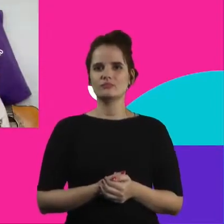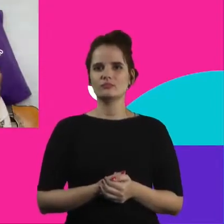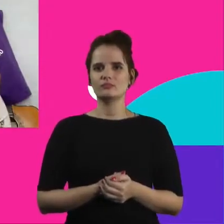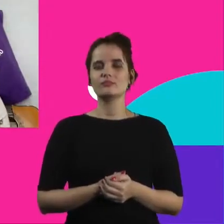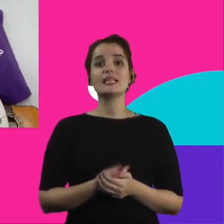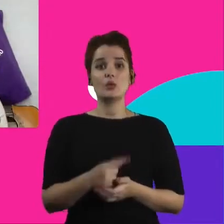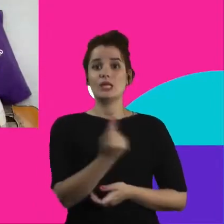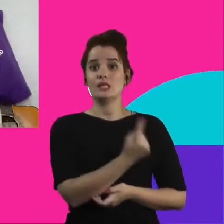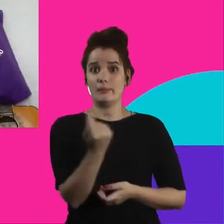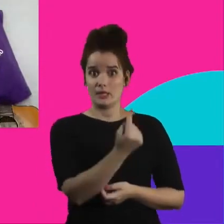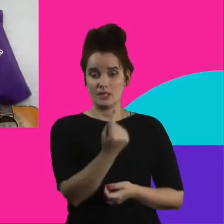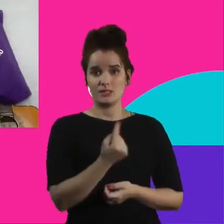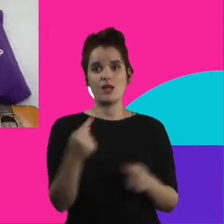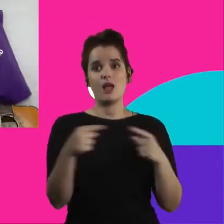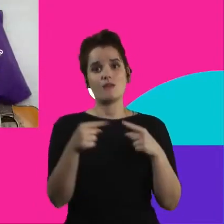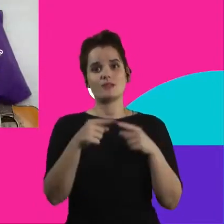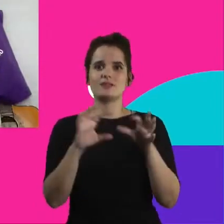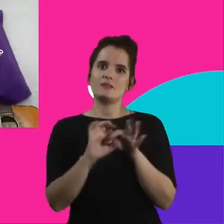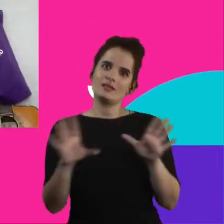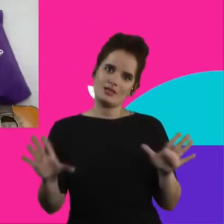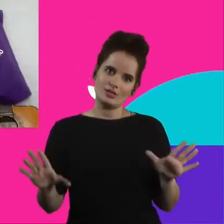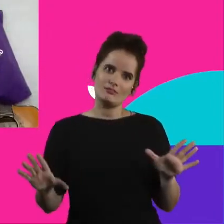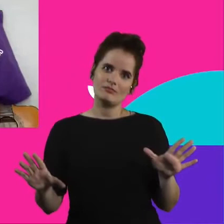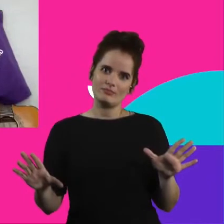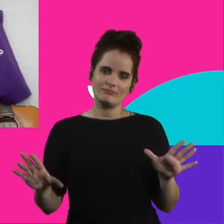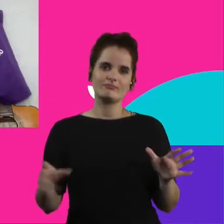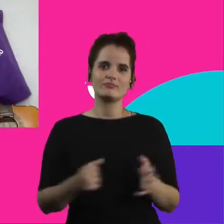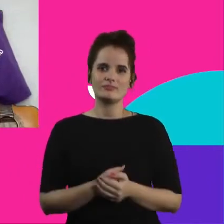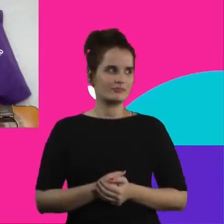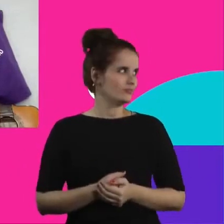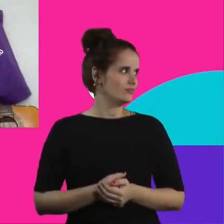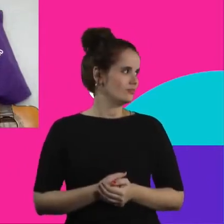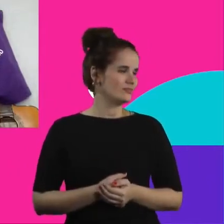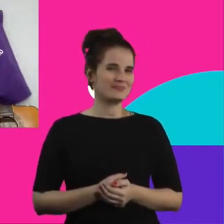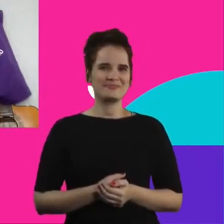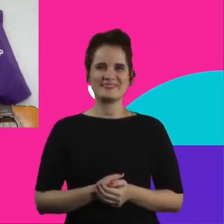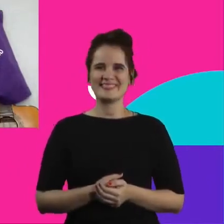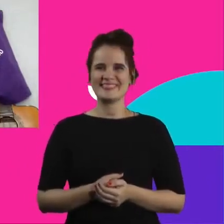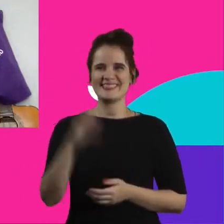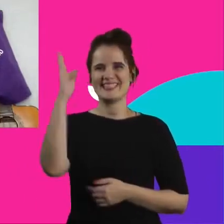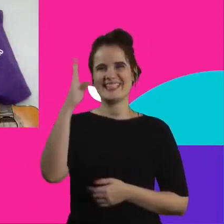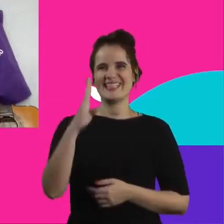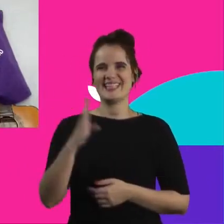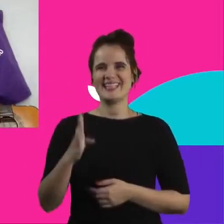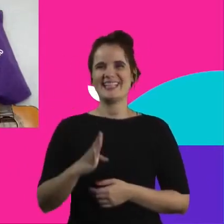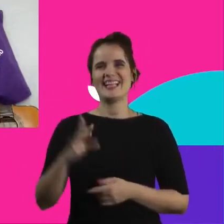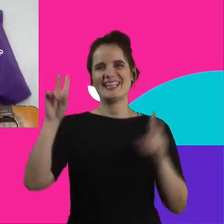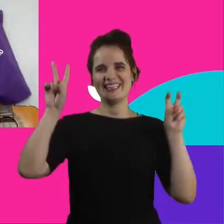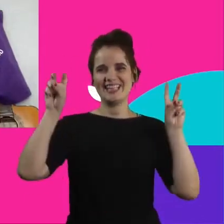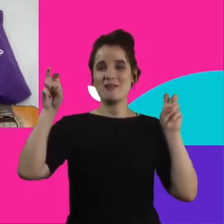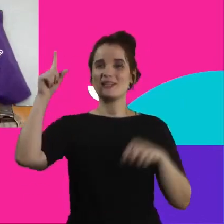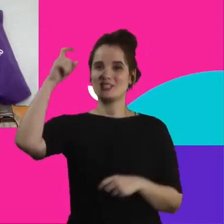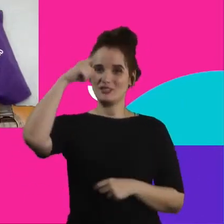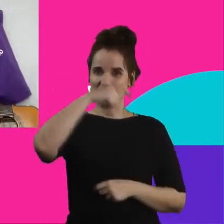independência, ela casa com a liberdade, né, e o tema aqui no Brasil é ainda tão difícil, né, eu que